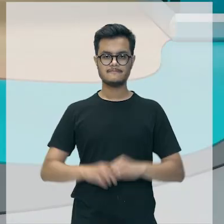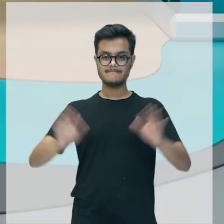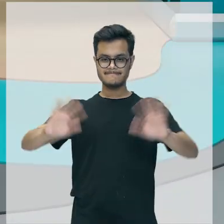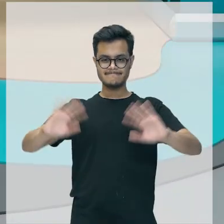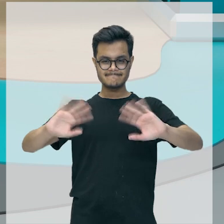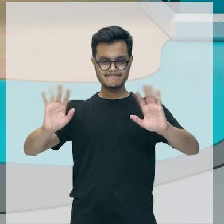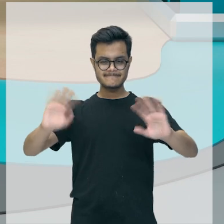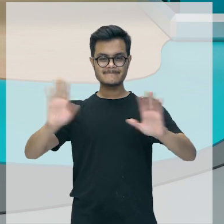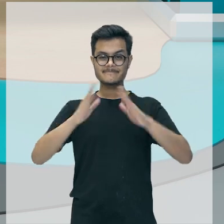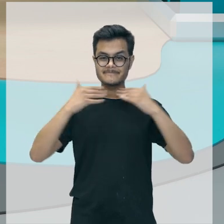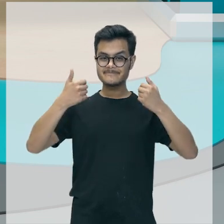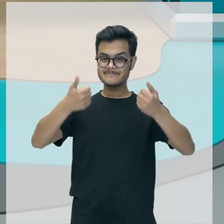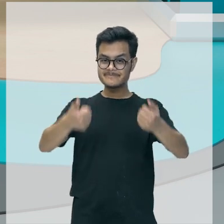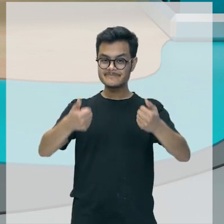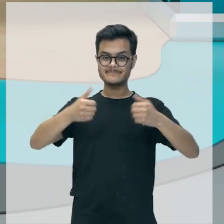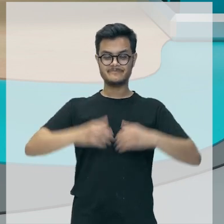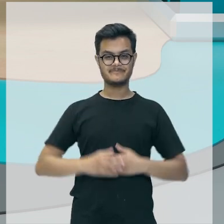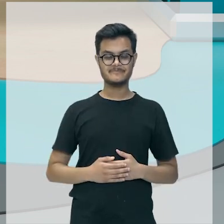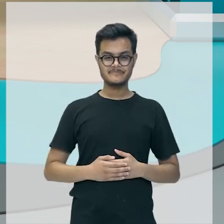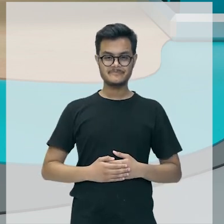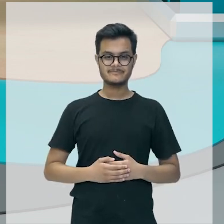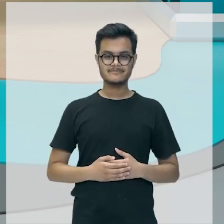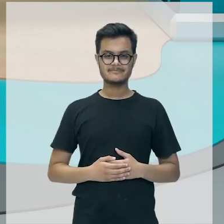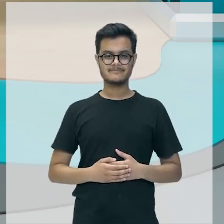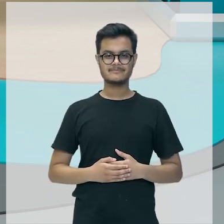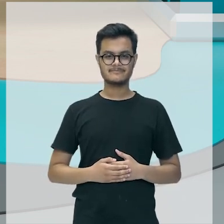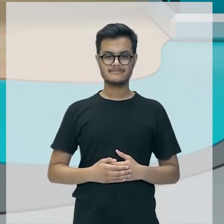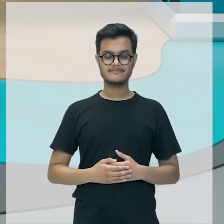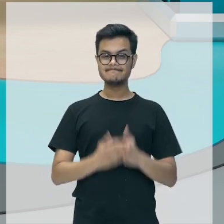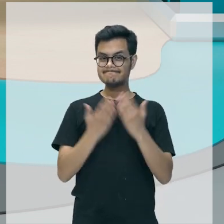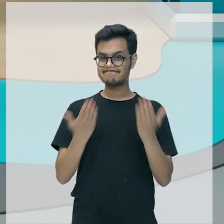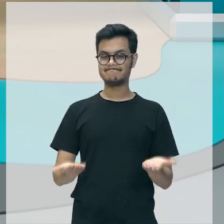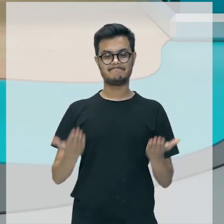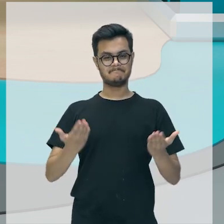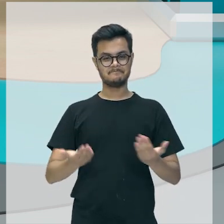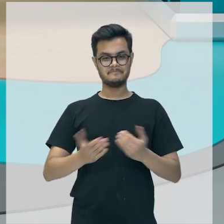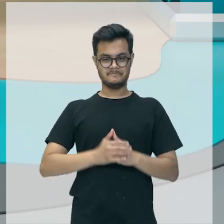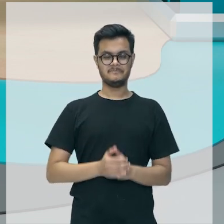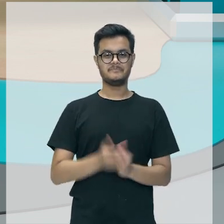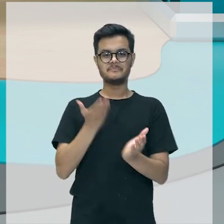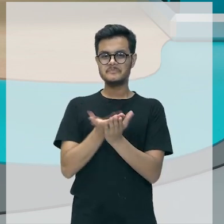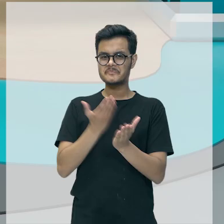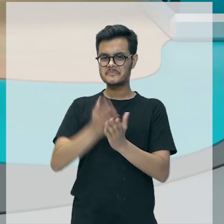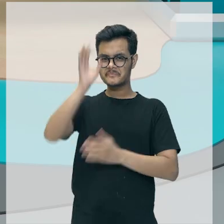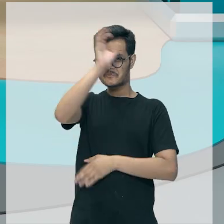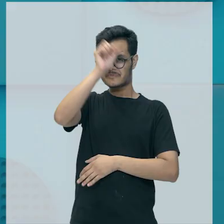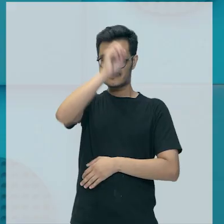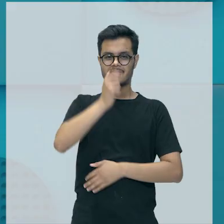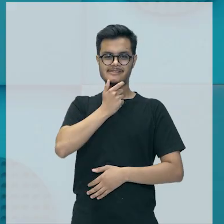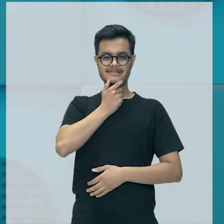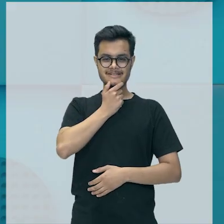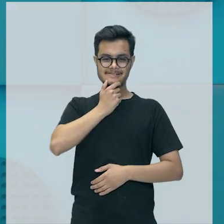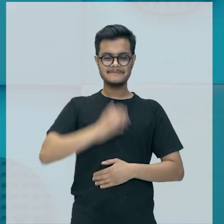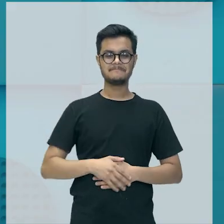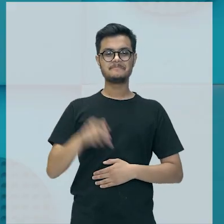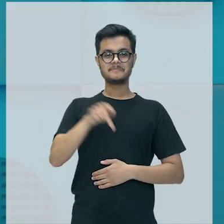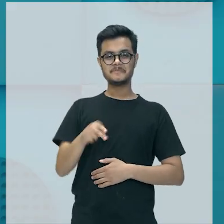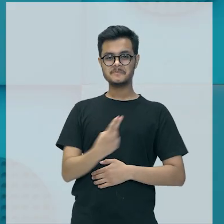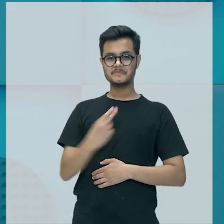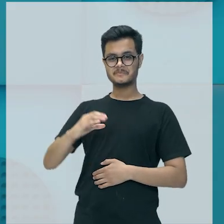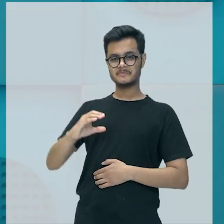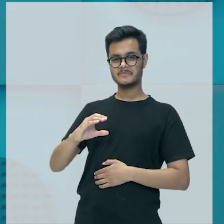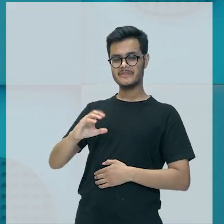Hi there, how you doing? Oi pessoal, como é que vocês estão? Vamos aprender inglês? Eu sou a